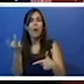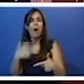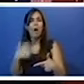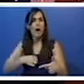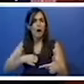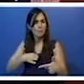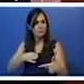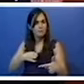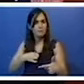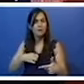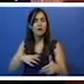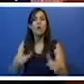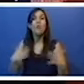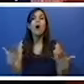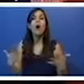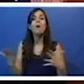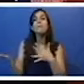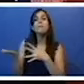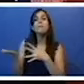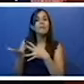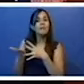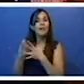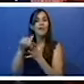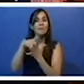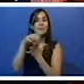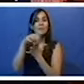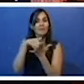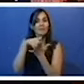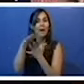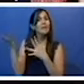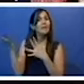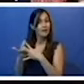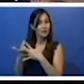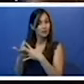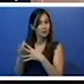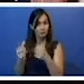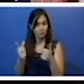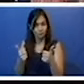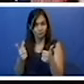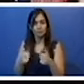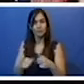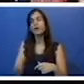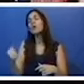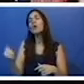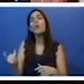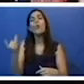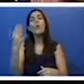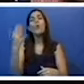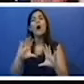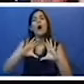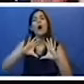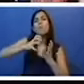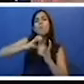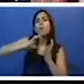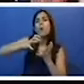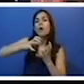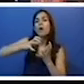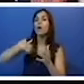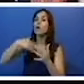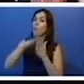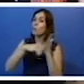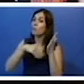vou ver qual é a metade e vou pintar a metade Quantas bolas eu tenho e vou pintar